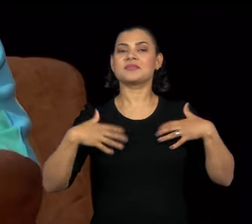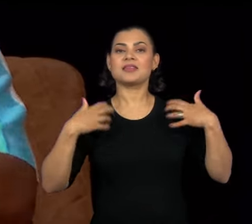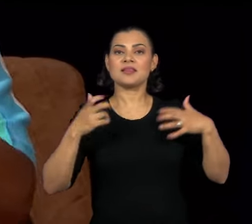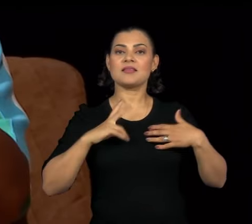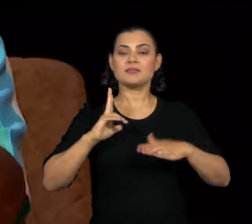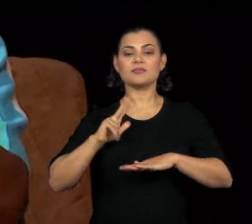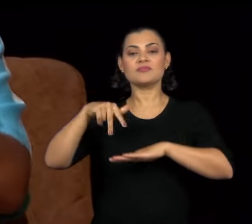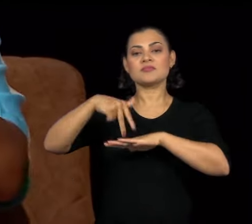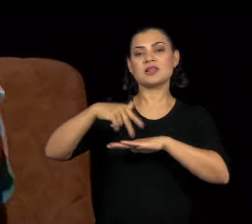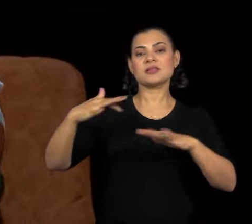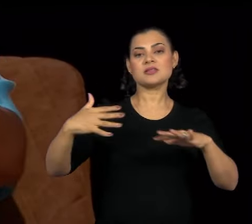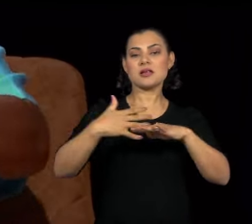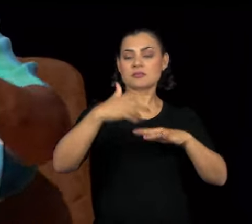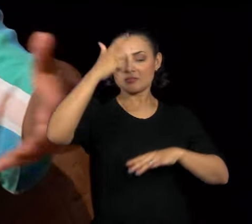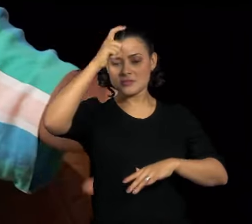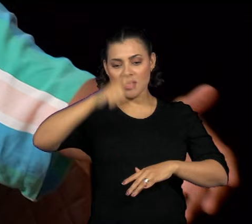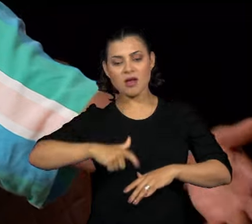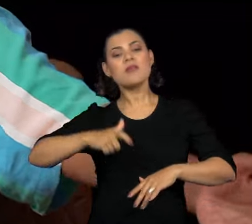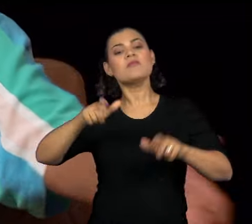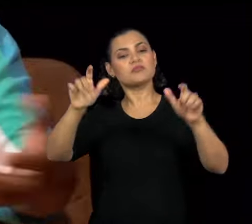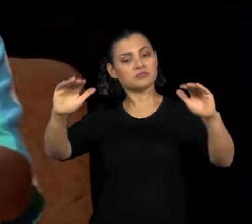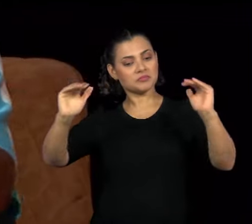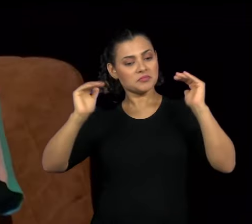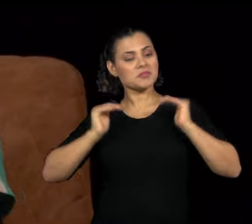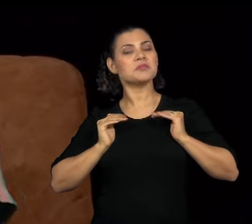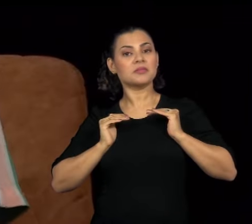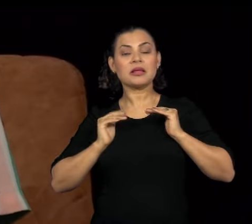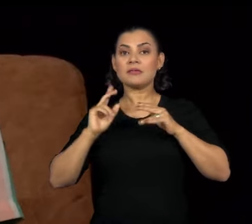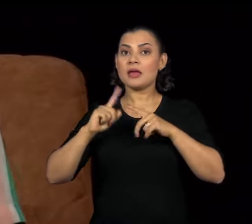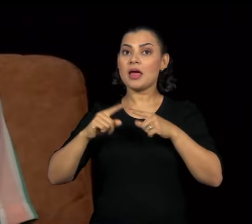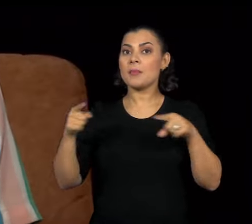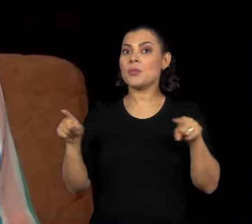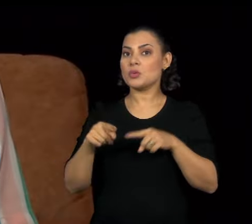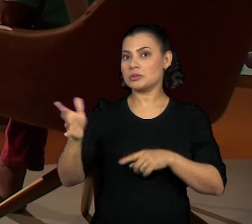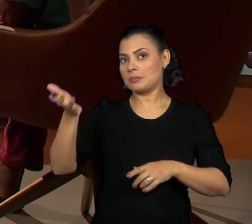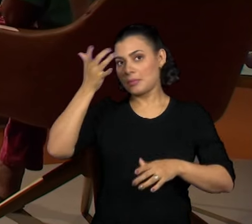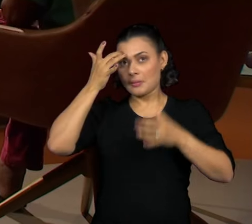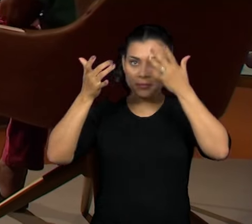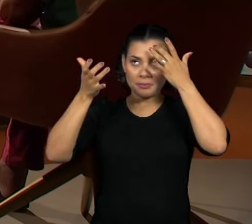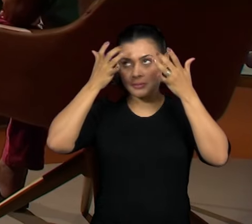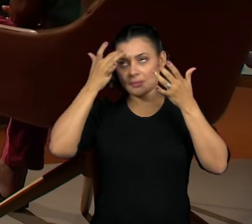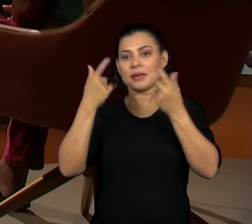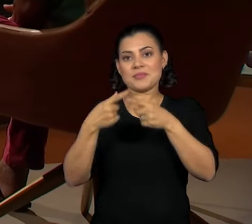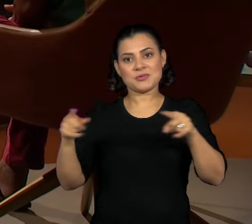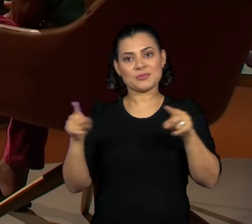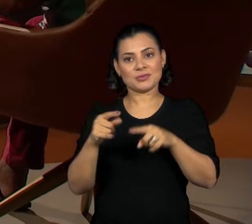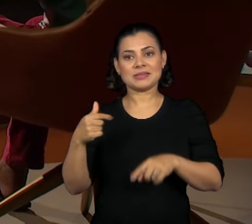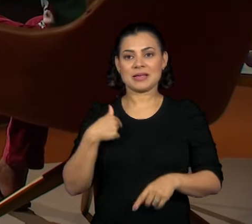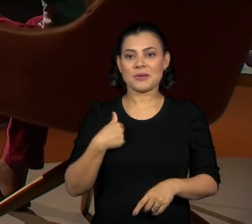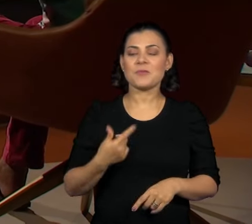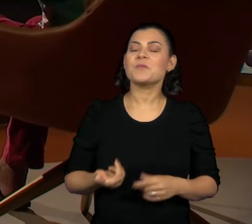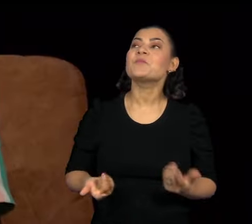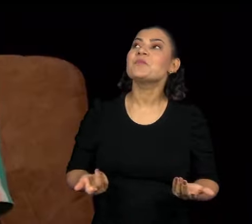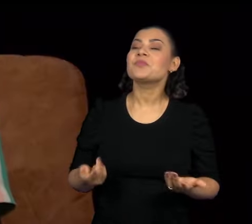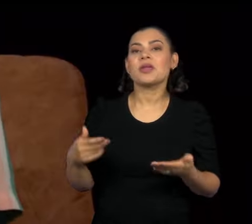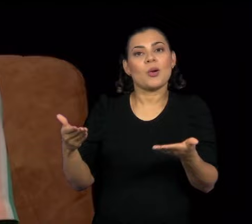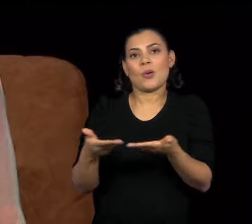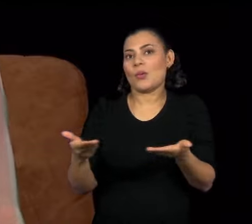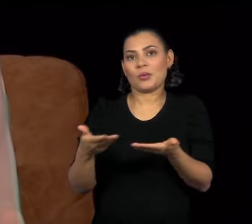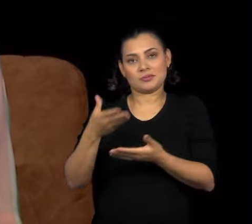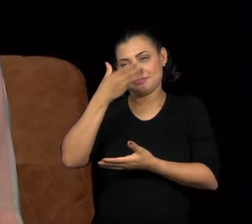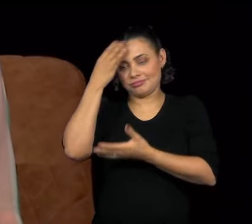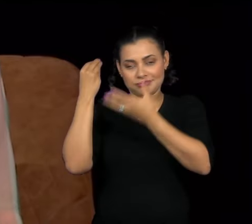cidadão respeitado e ganho 4.000 cruzeiros por mês. Naquele tempo eu lembrava as letras, tal, né? Hoje em dia eu canto tudo, lendo